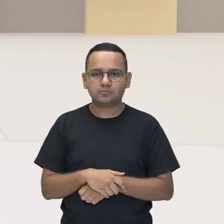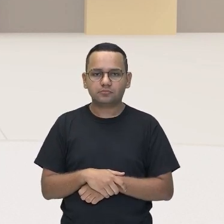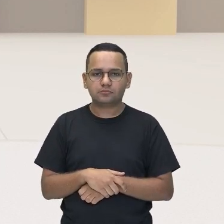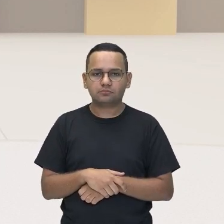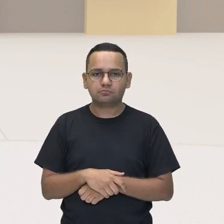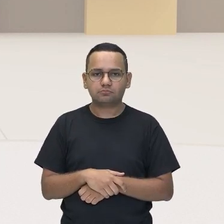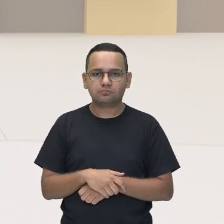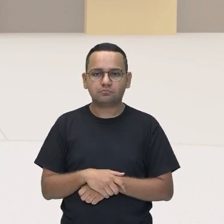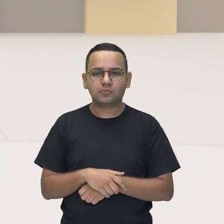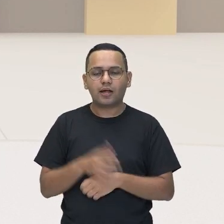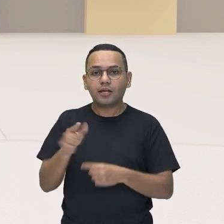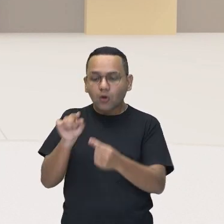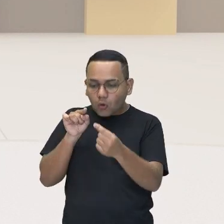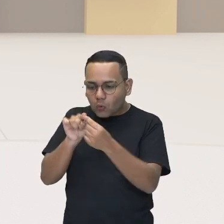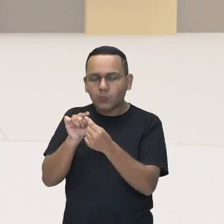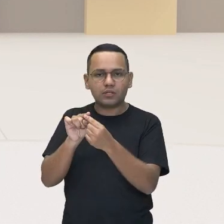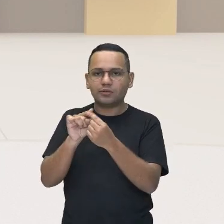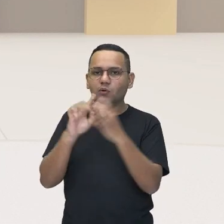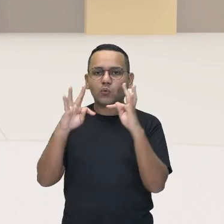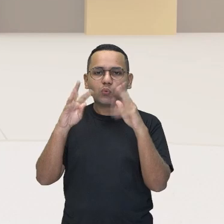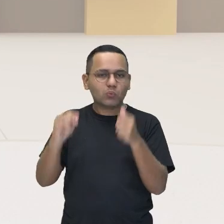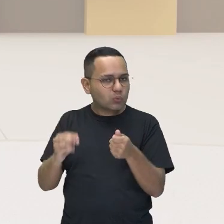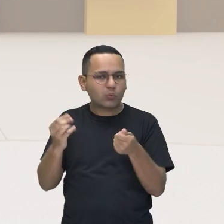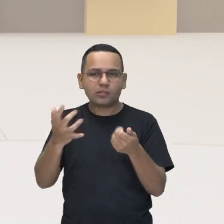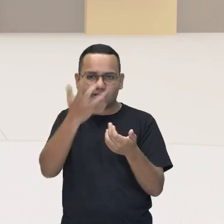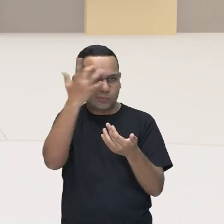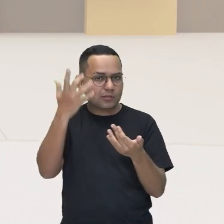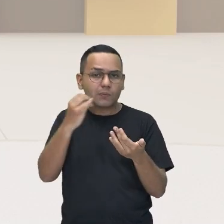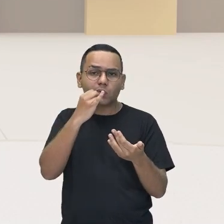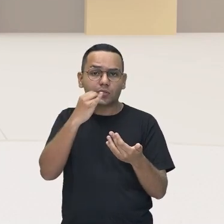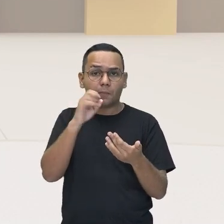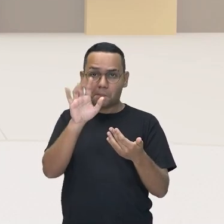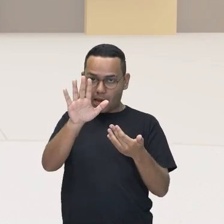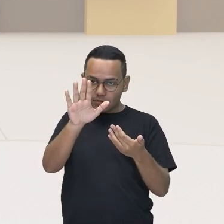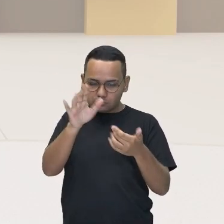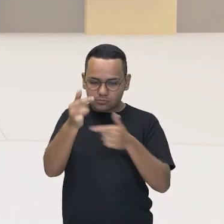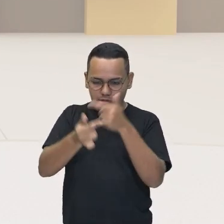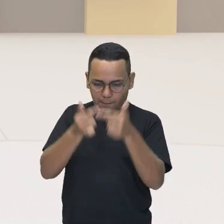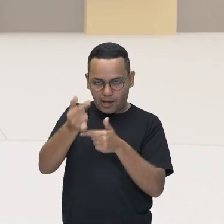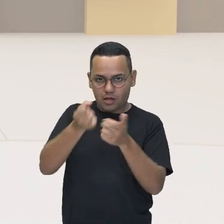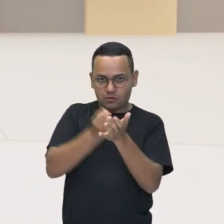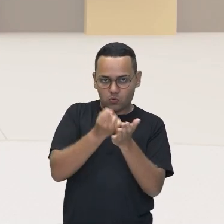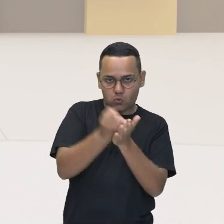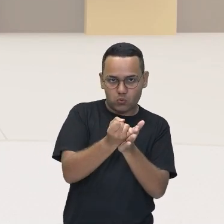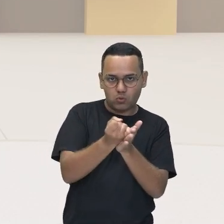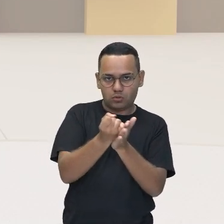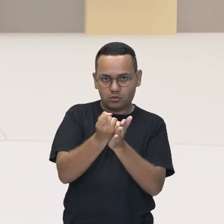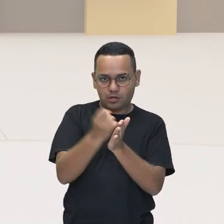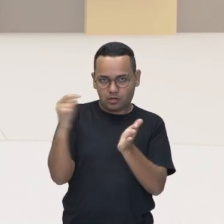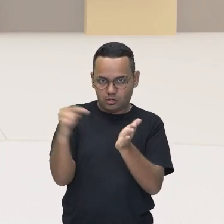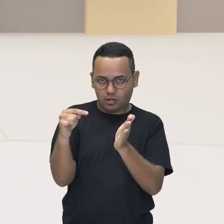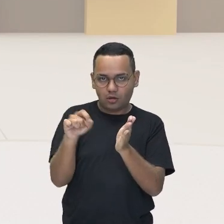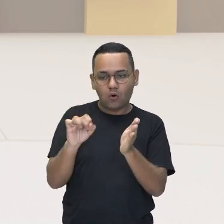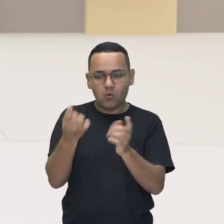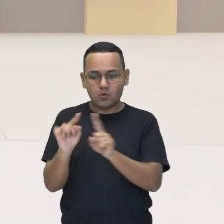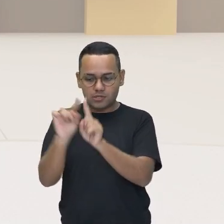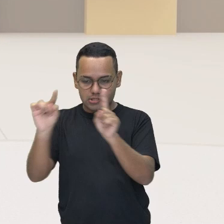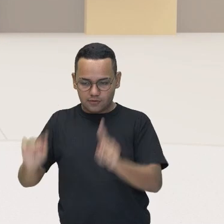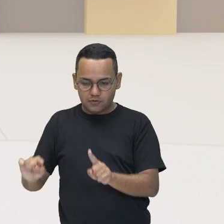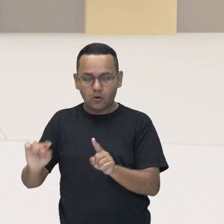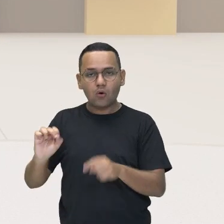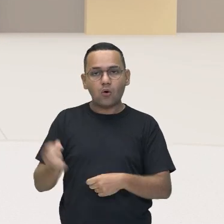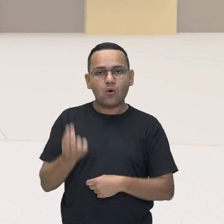os tipos de perfil, né? Você sendo trabalhador, seja de carteira assinada, seja um servidor público, seja também